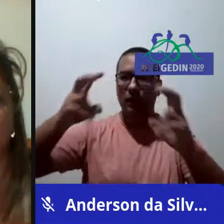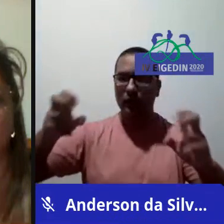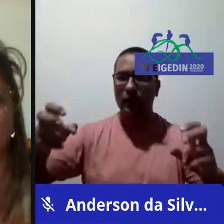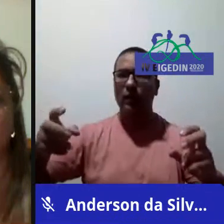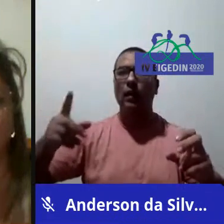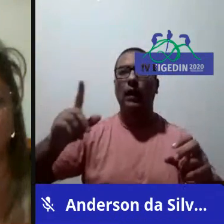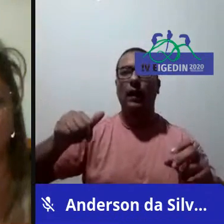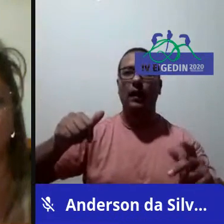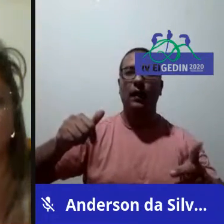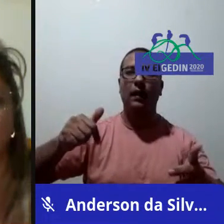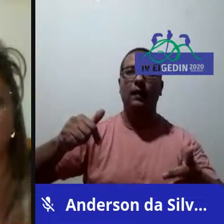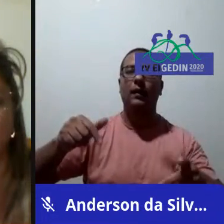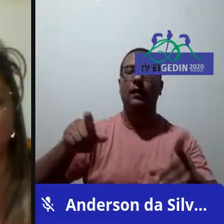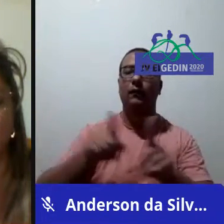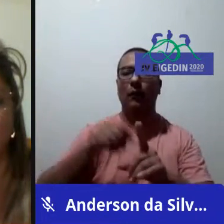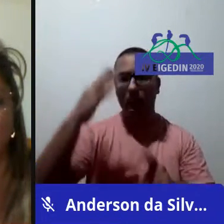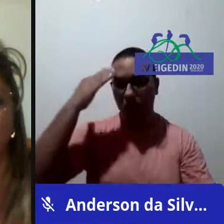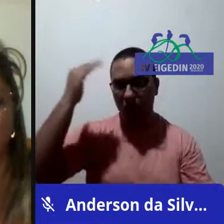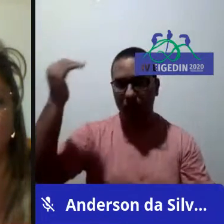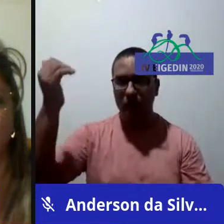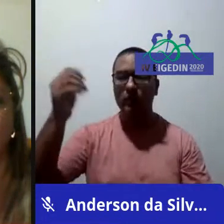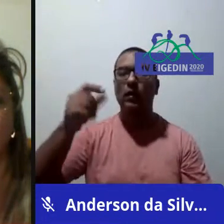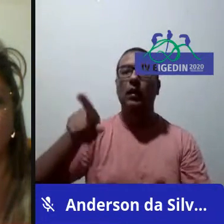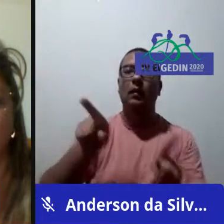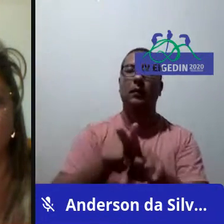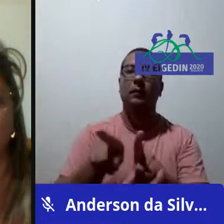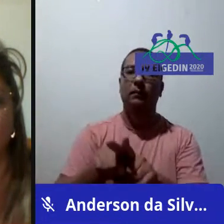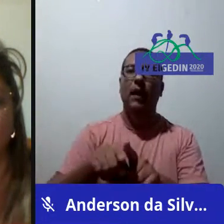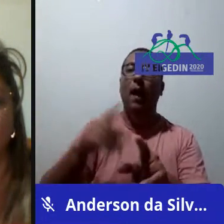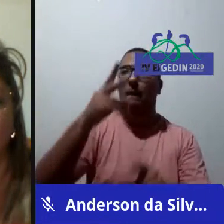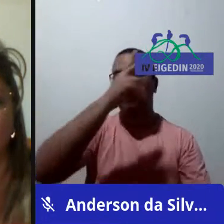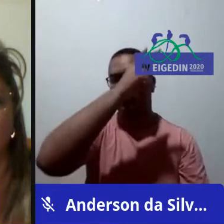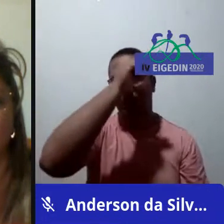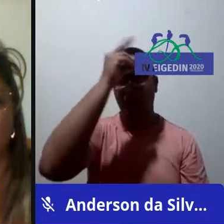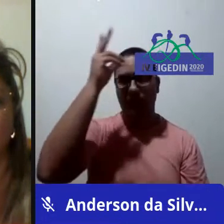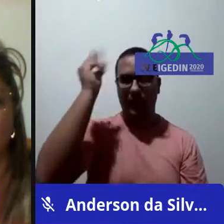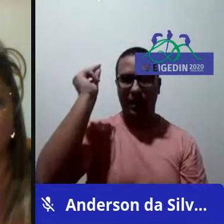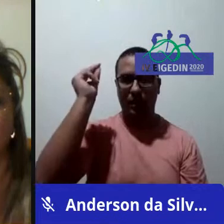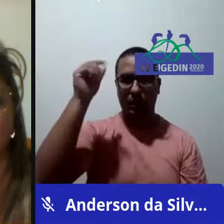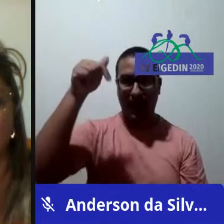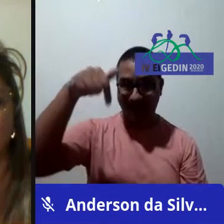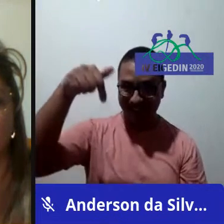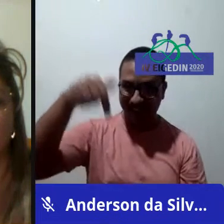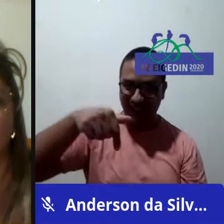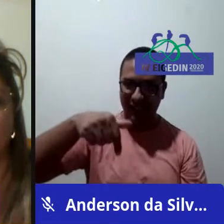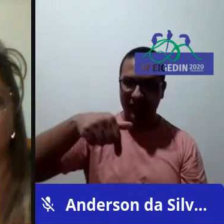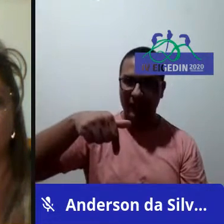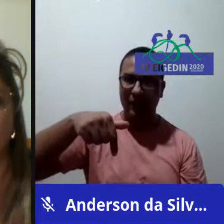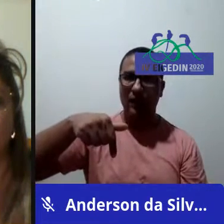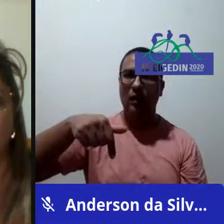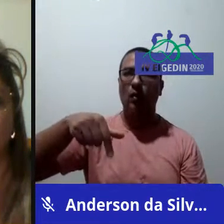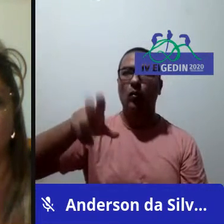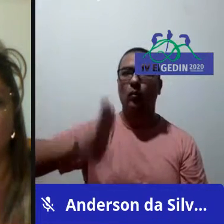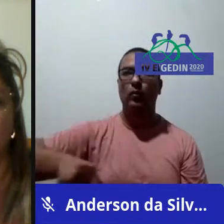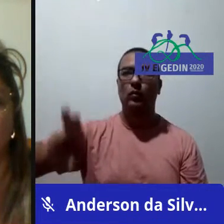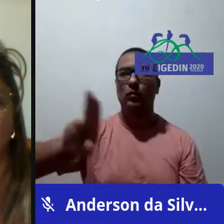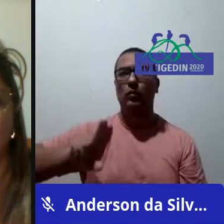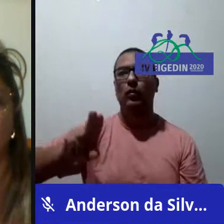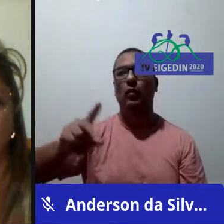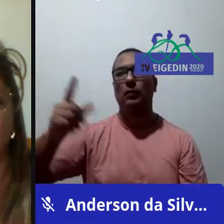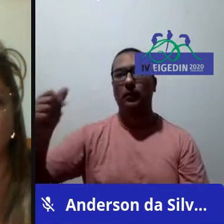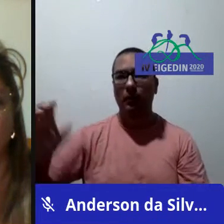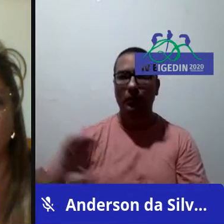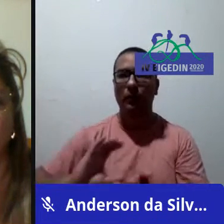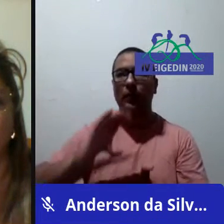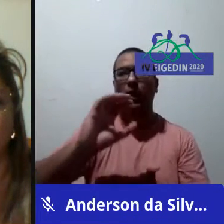e tudo aquilo que nós propusemos, a Prefeitura de Florianópolis utilizou o chamado IPUF, né? Que é o